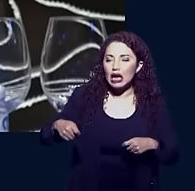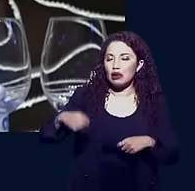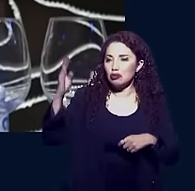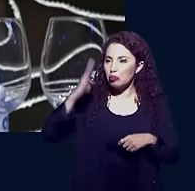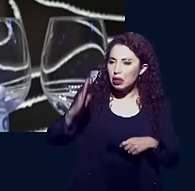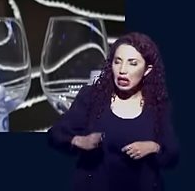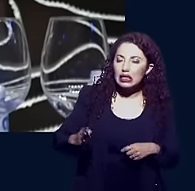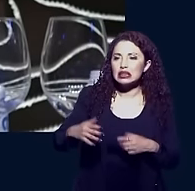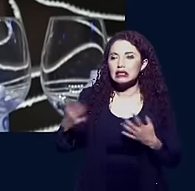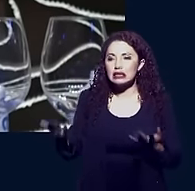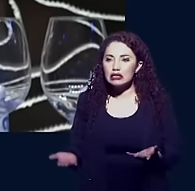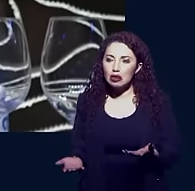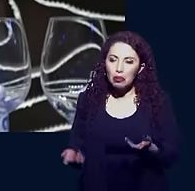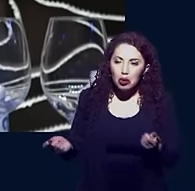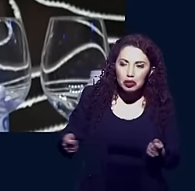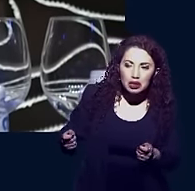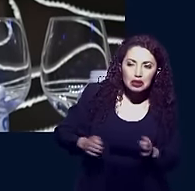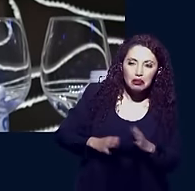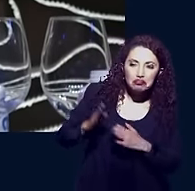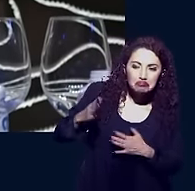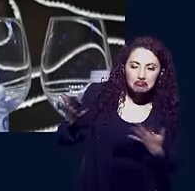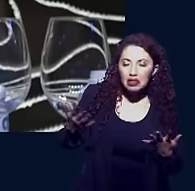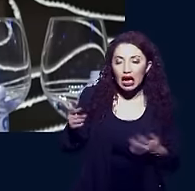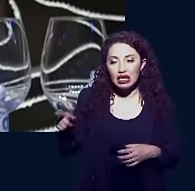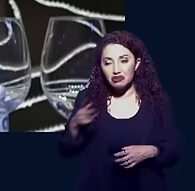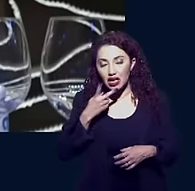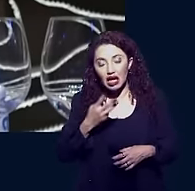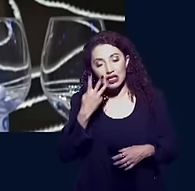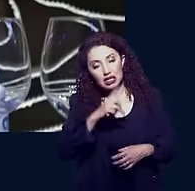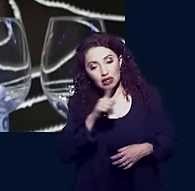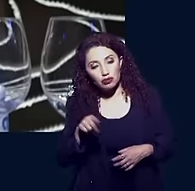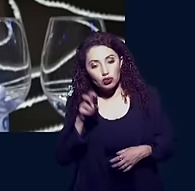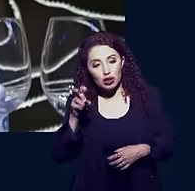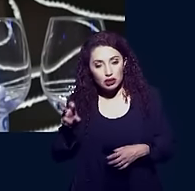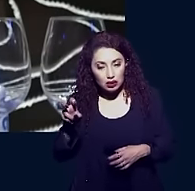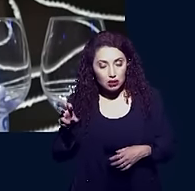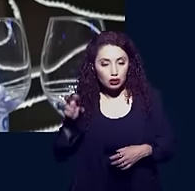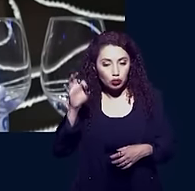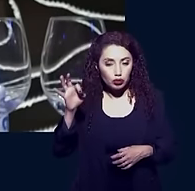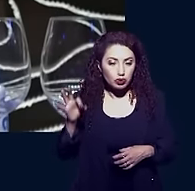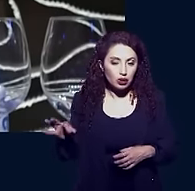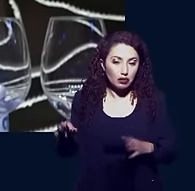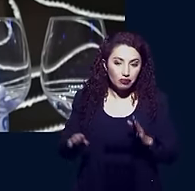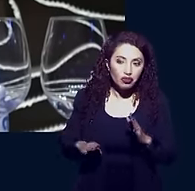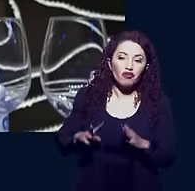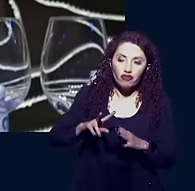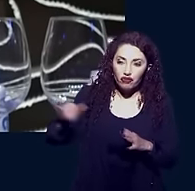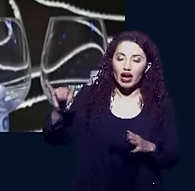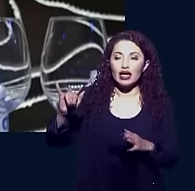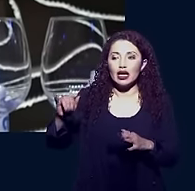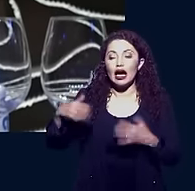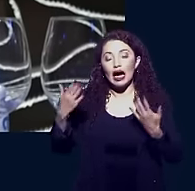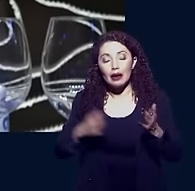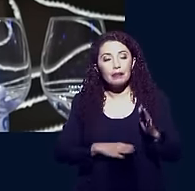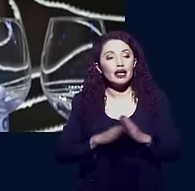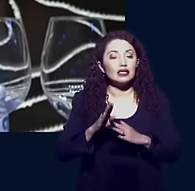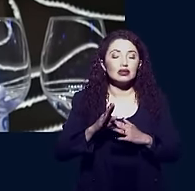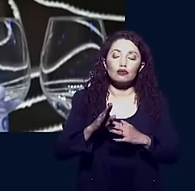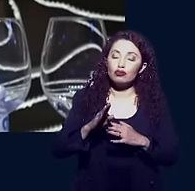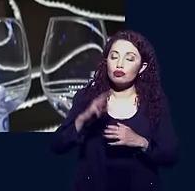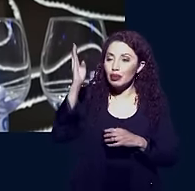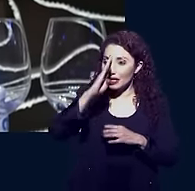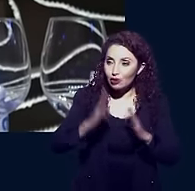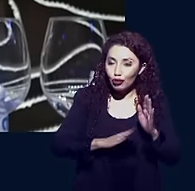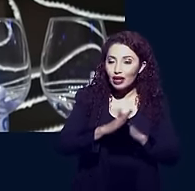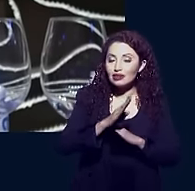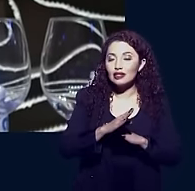o press sal tinha um monte de história boa né tínhamos crescido quatro Quanto que o Brasil cresceu nos 10 anos seguintes menos de um Na verdade acho que menos de meio